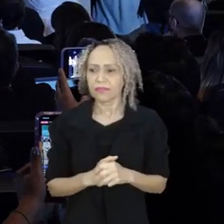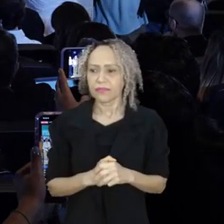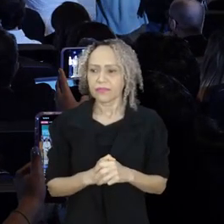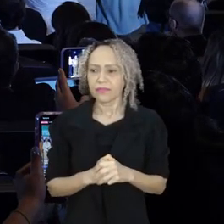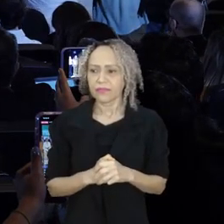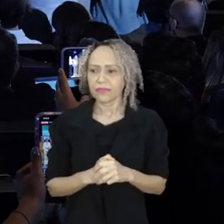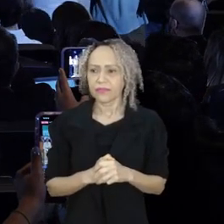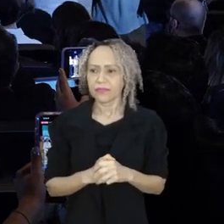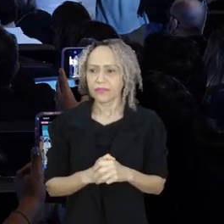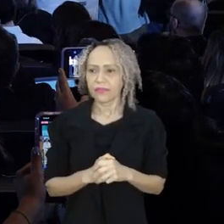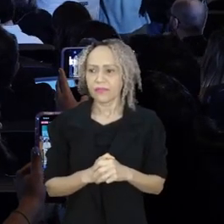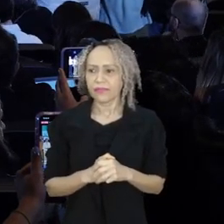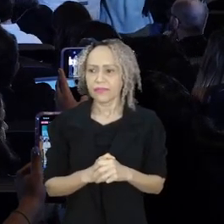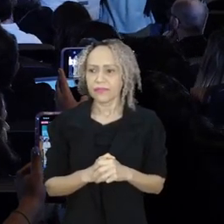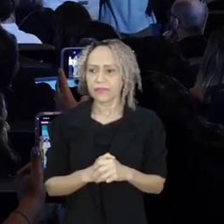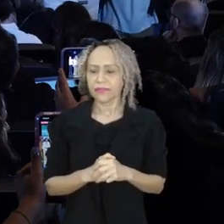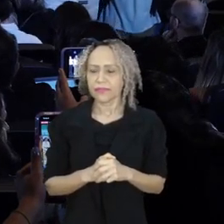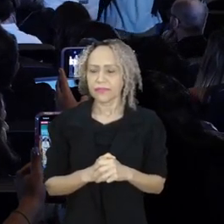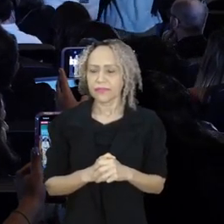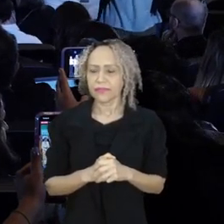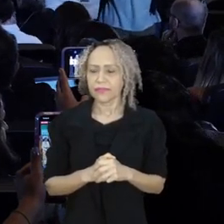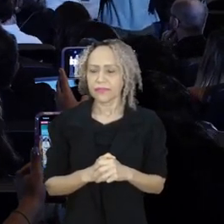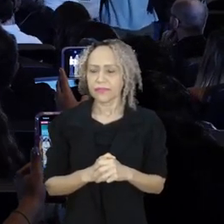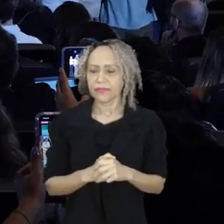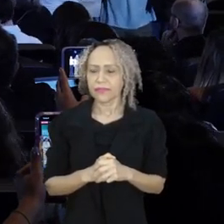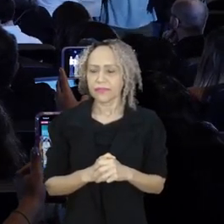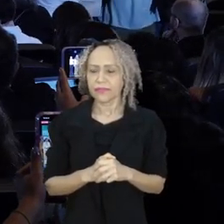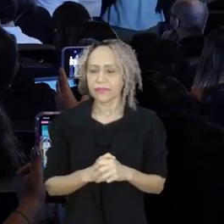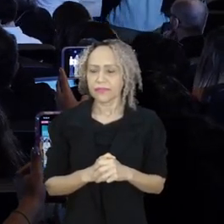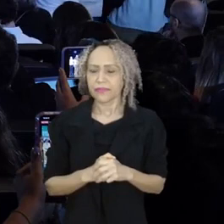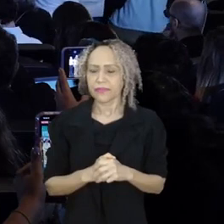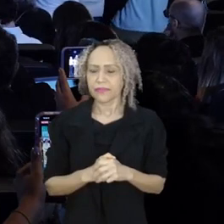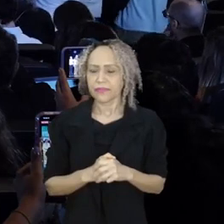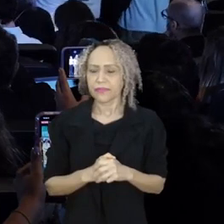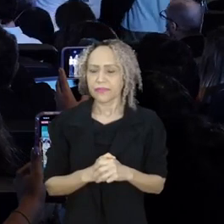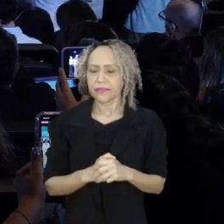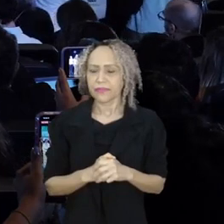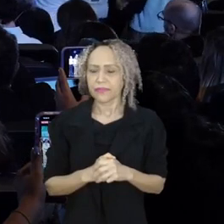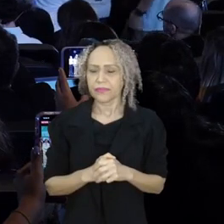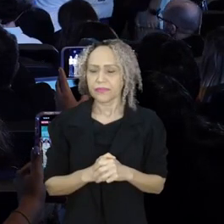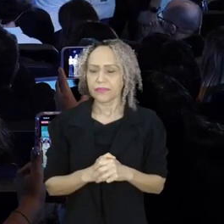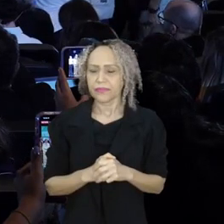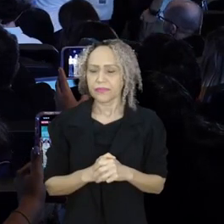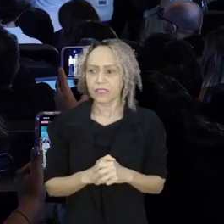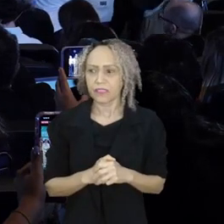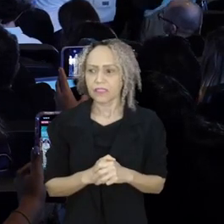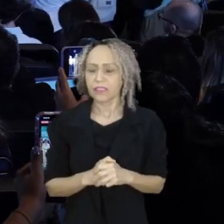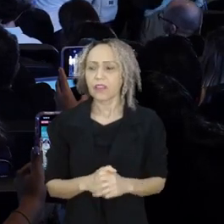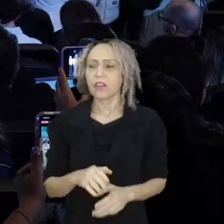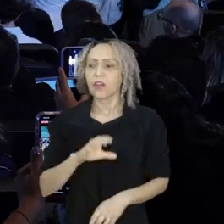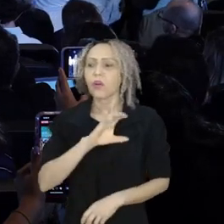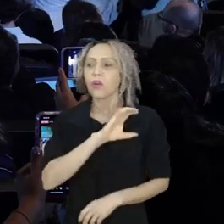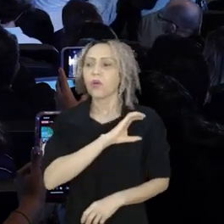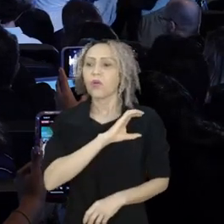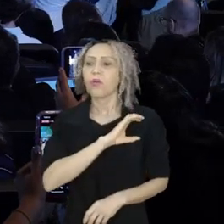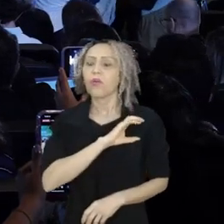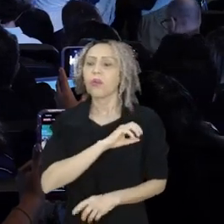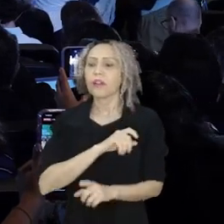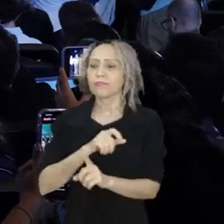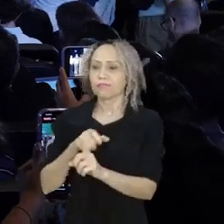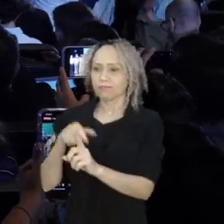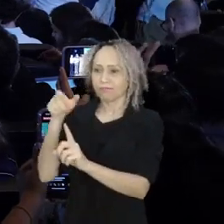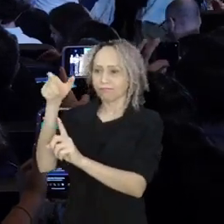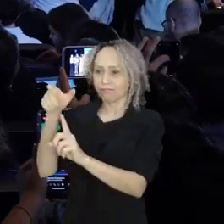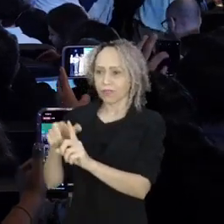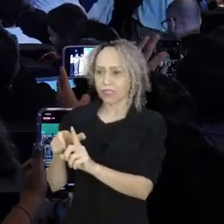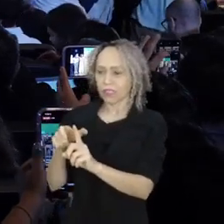ser, sabe, o homem que vai cuidar da comunicação social, a SECOM, o companheiro deputado Paulo Pimenta.